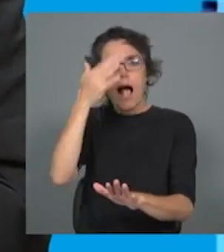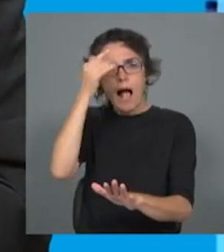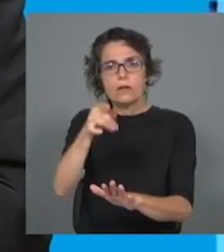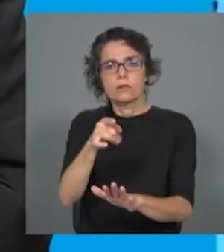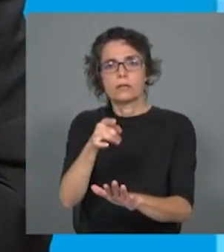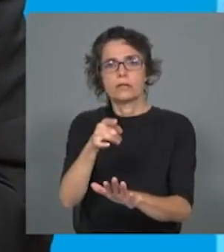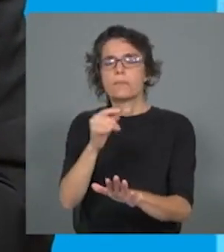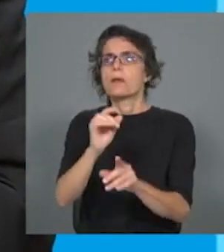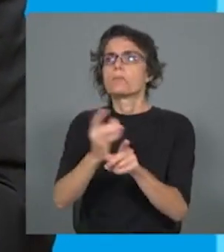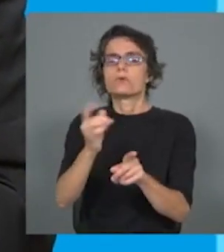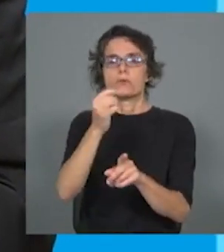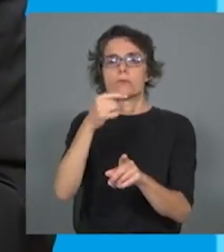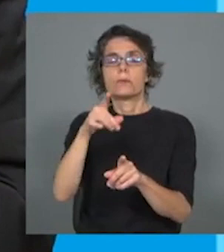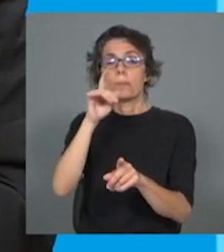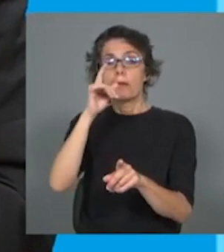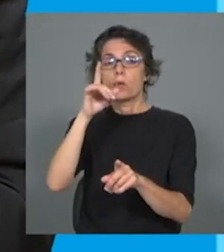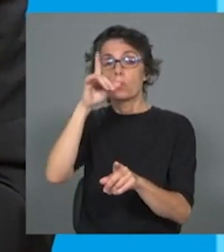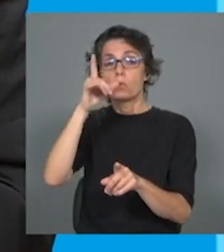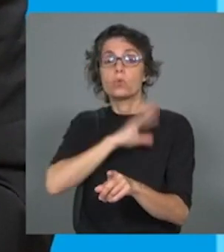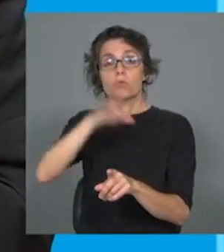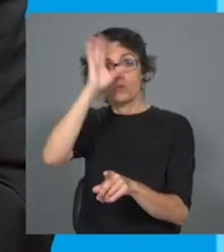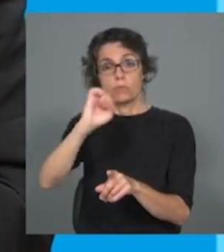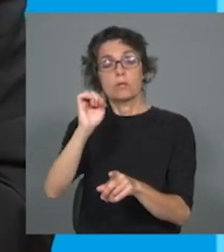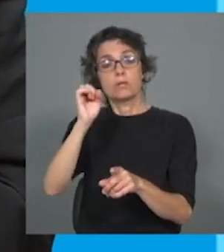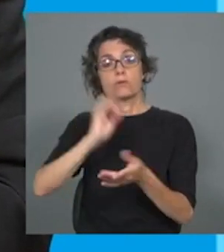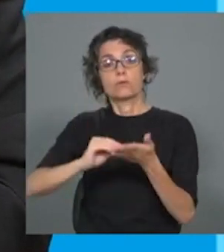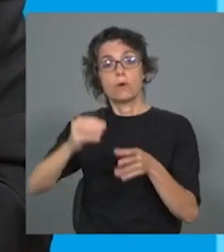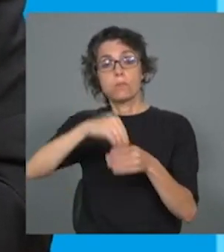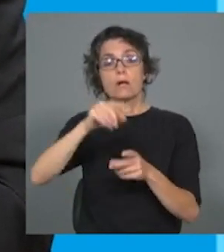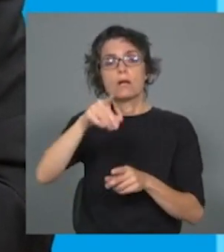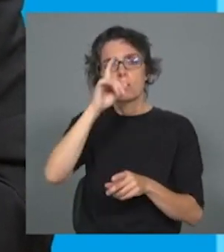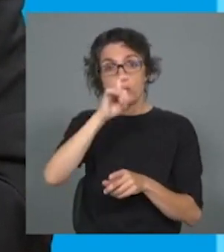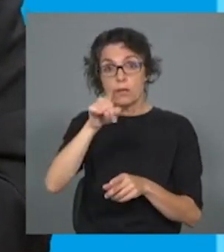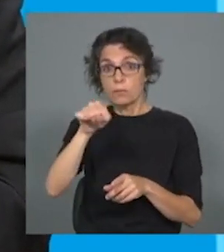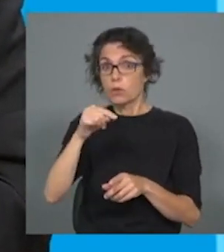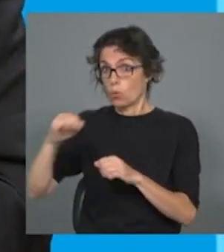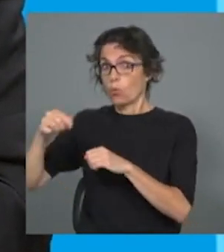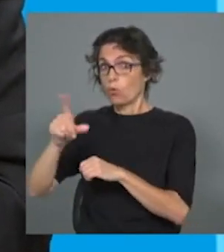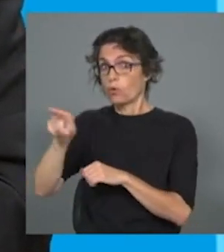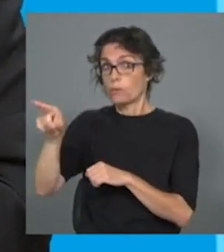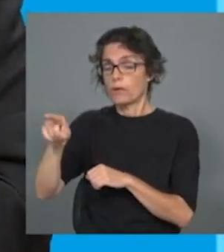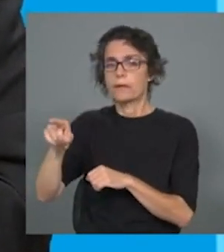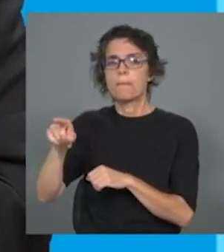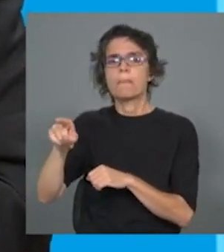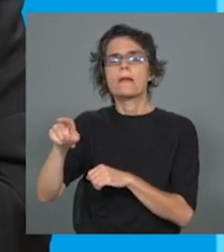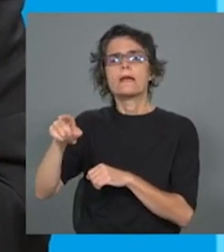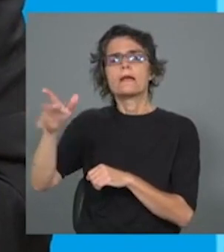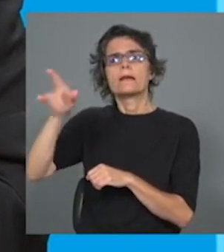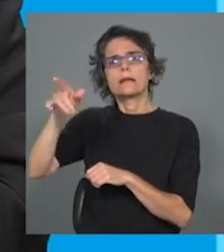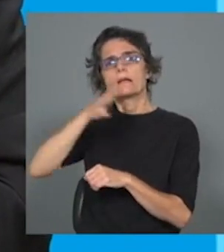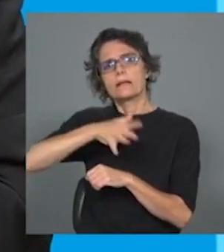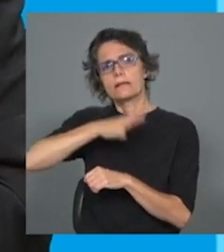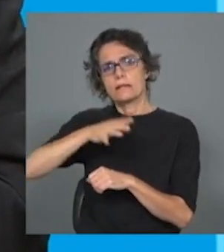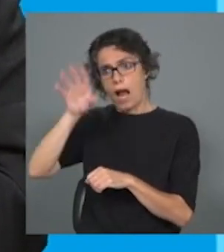dias ouvi o Sr. Ministro da Administração Interna e concordo muito com ele, aliás, conheço pessoalmente e estou convencido que é alguém que está de